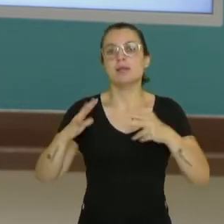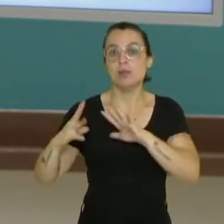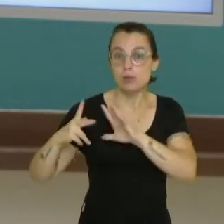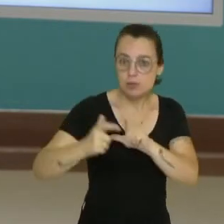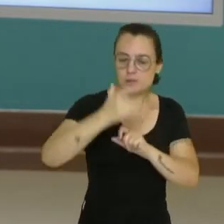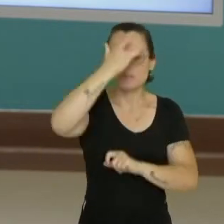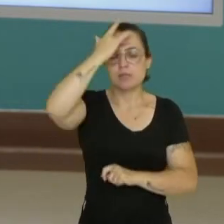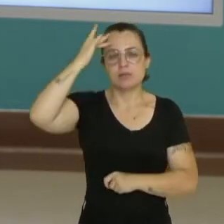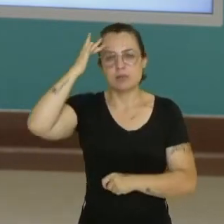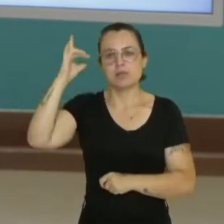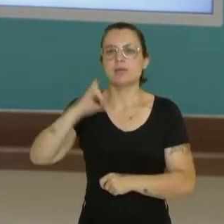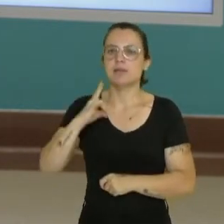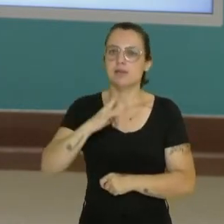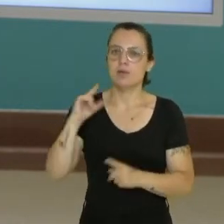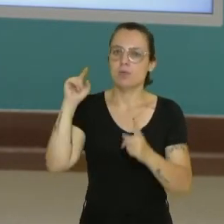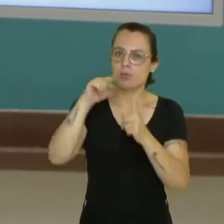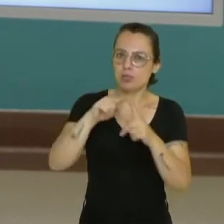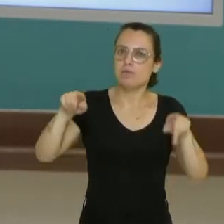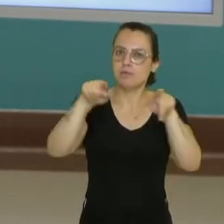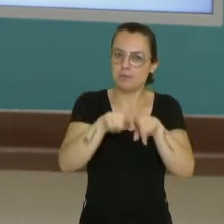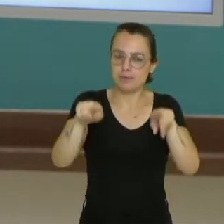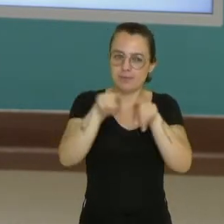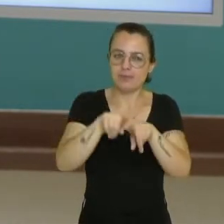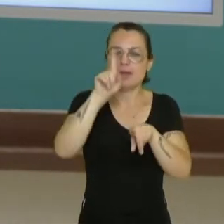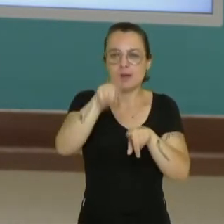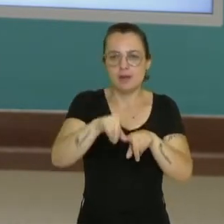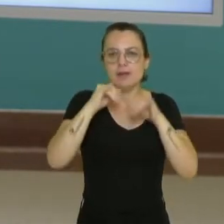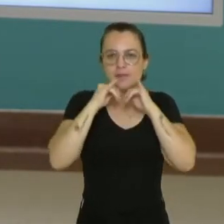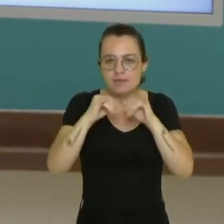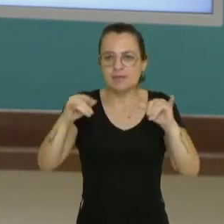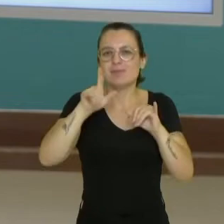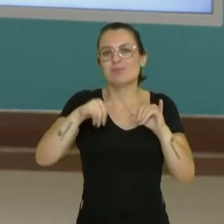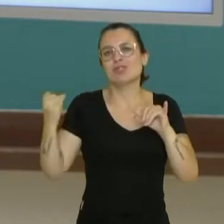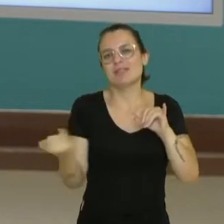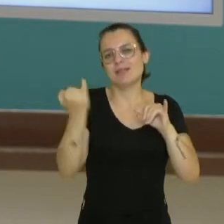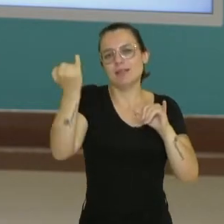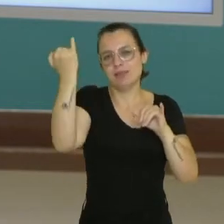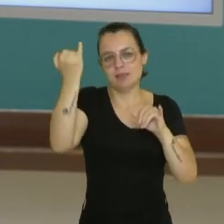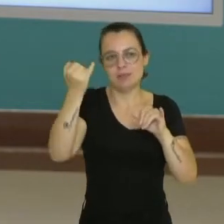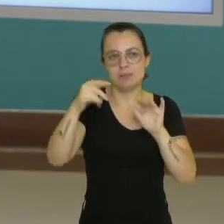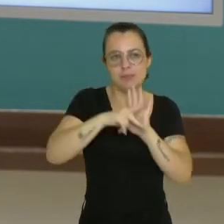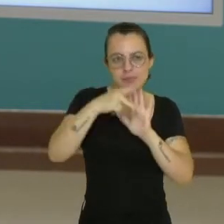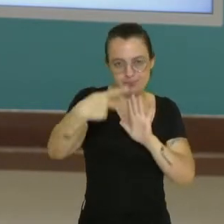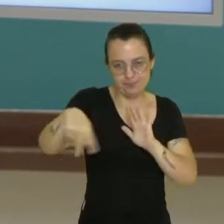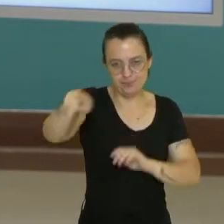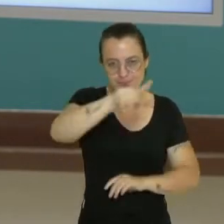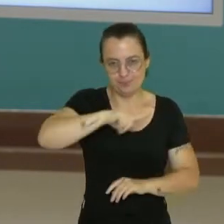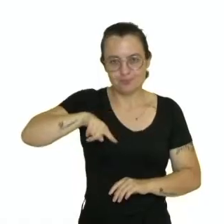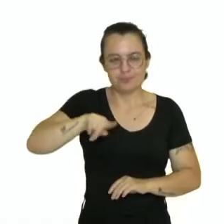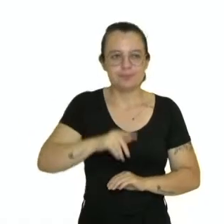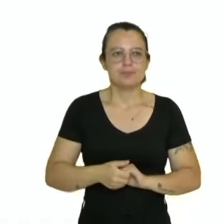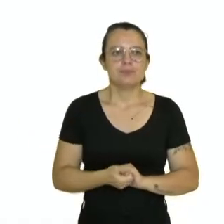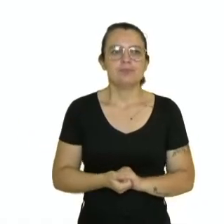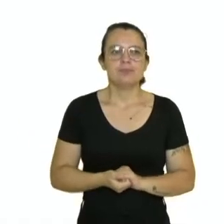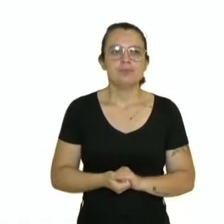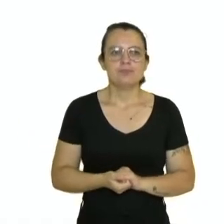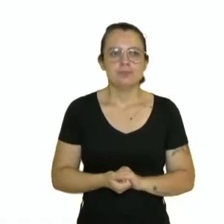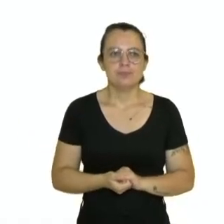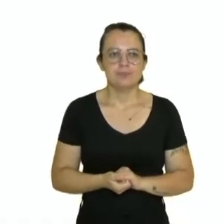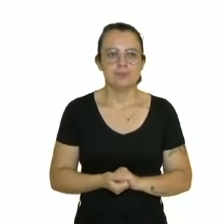sabendo quais são os objetivos. Então, esses são informações bastante importantes para nós. O